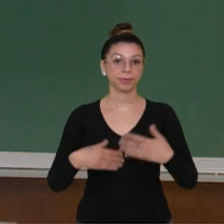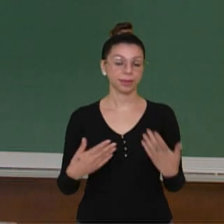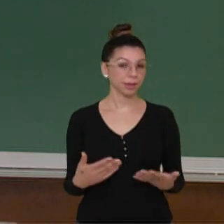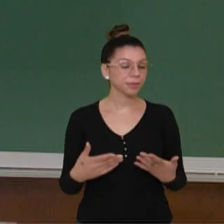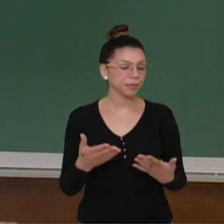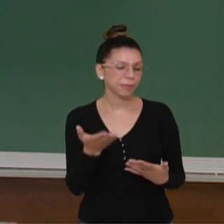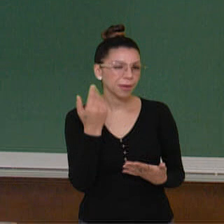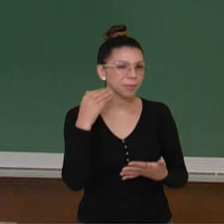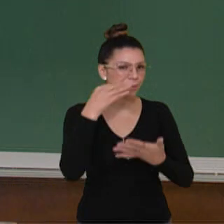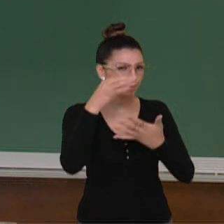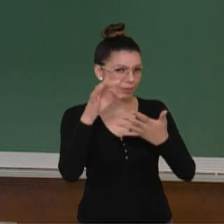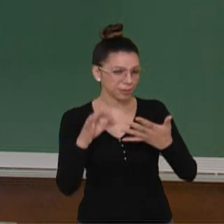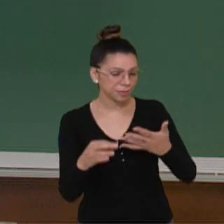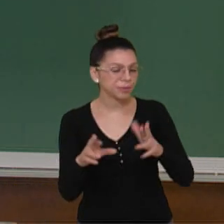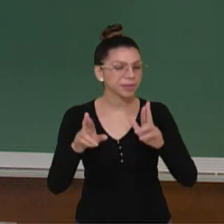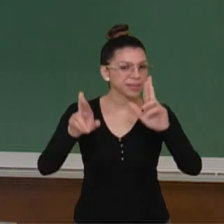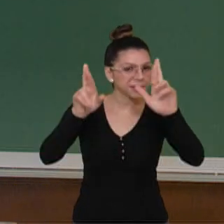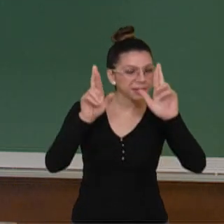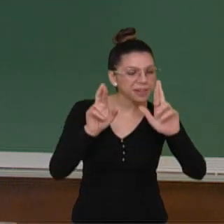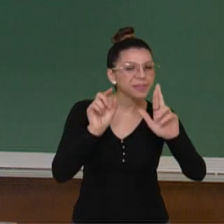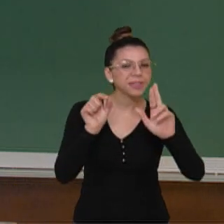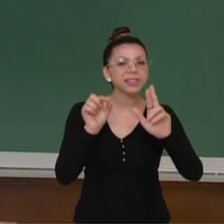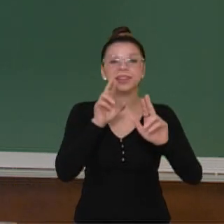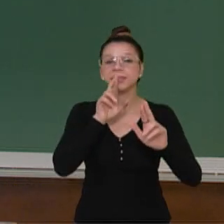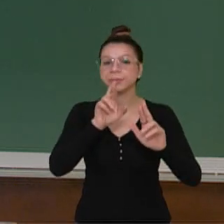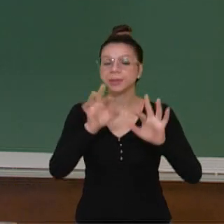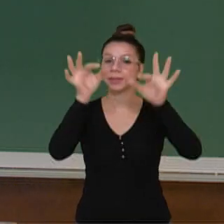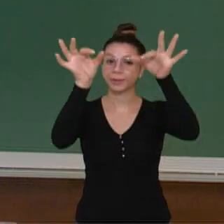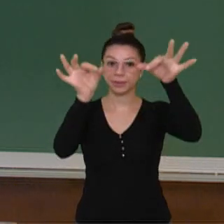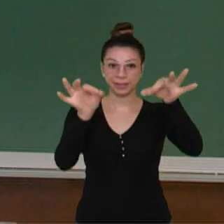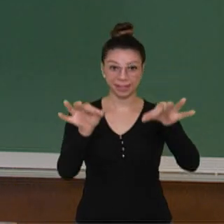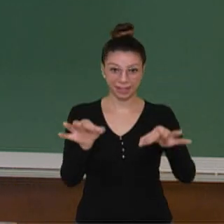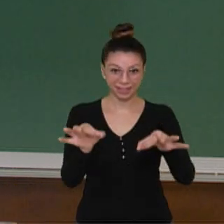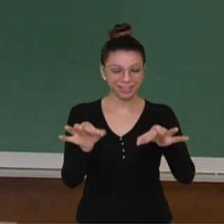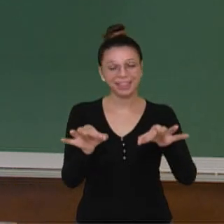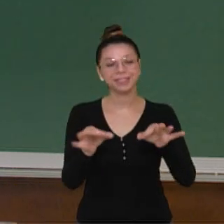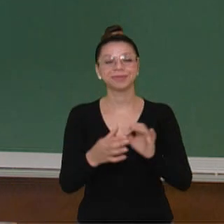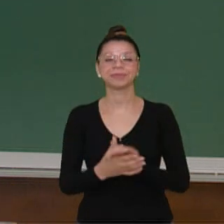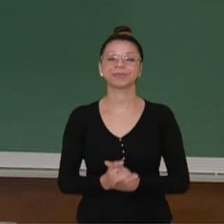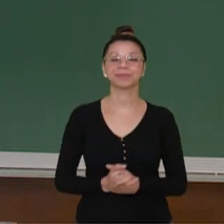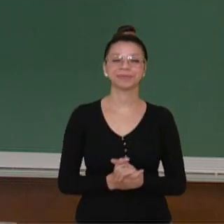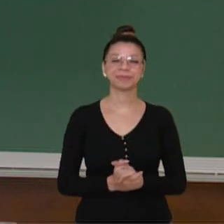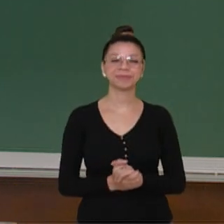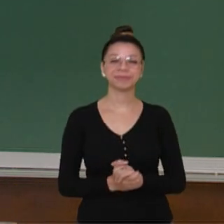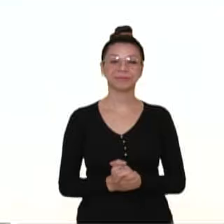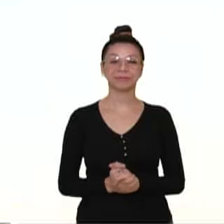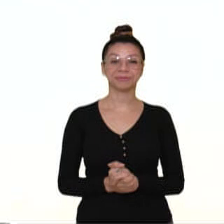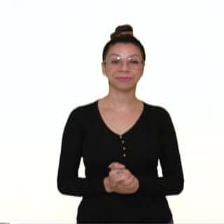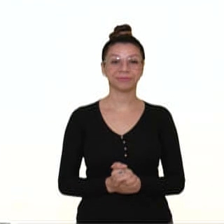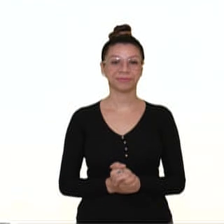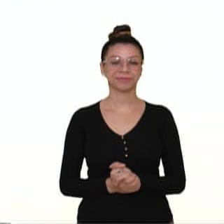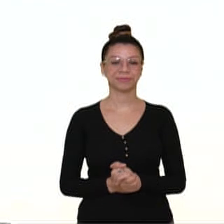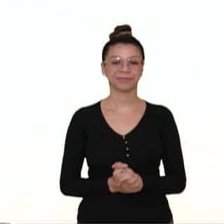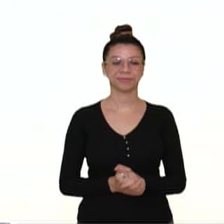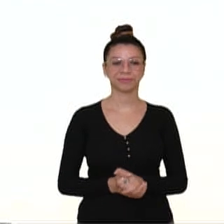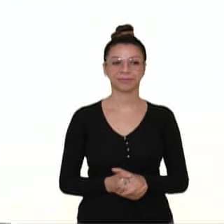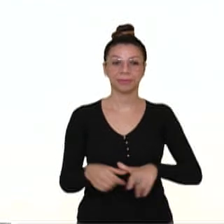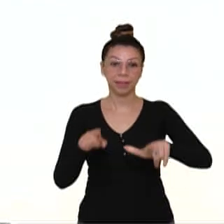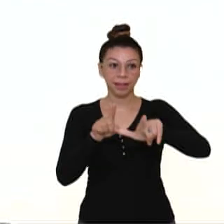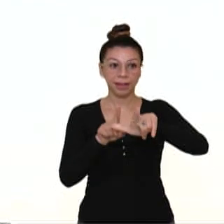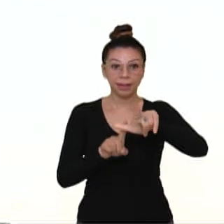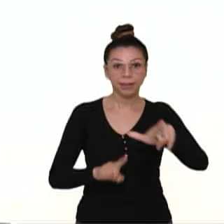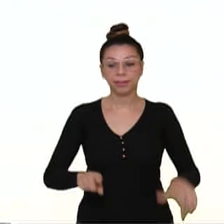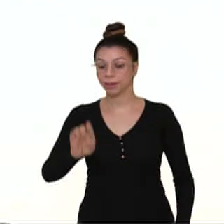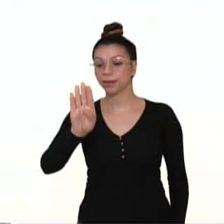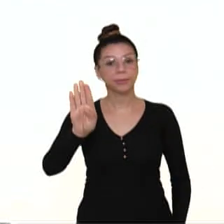Vamos lá, correção. Tenho certeza que vocês marcaram a alternativa correta. É a letra B,